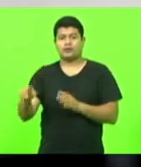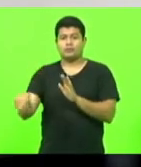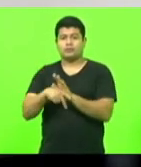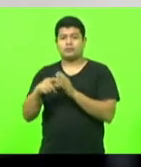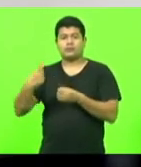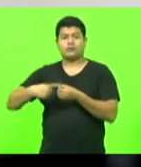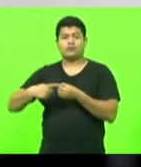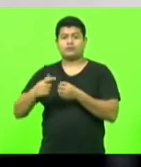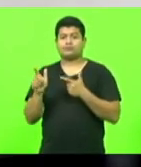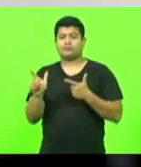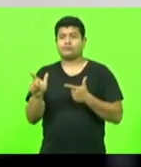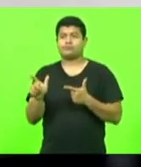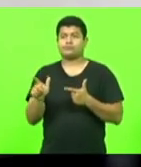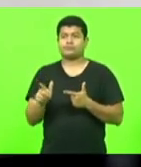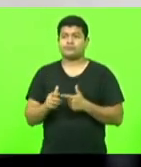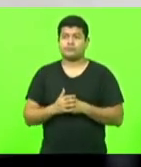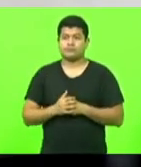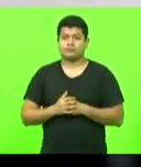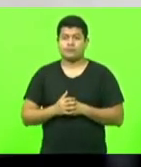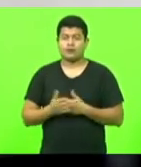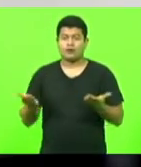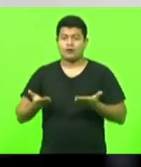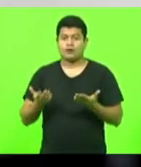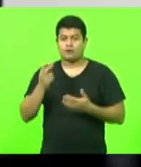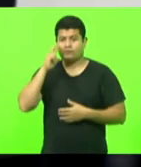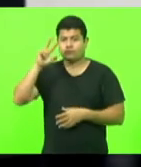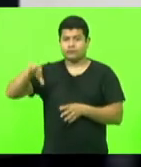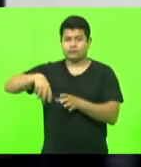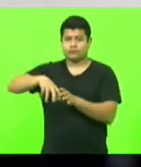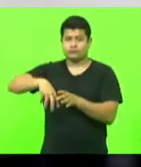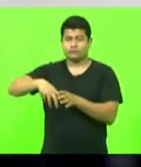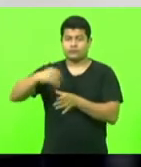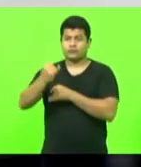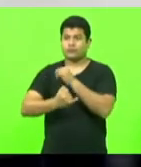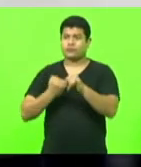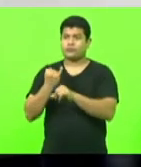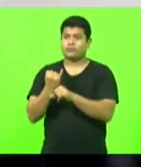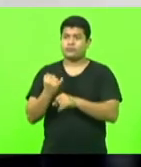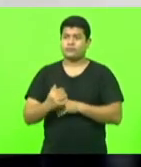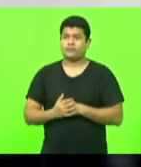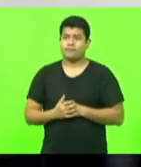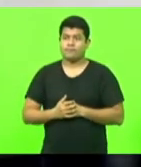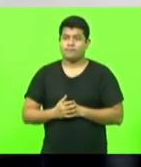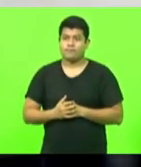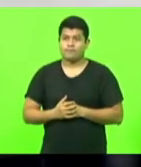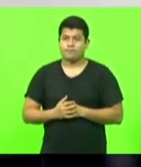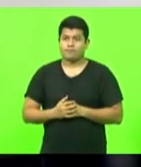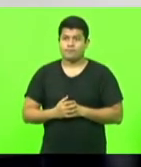vamos proceder o sorteio. Deixa eu ver se fica aqui. Vamos aqui, né?